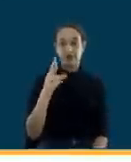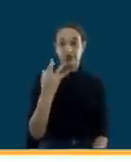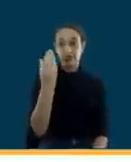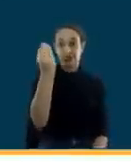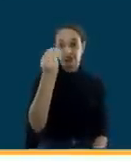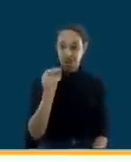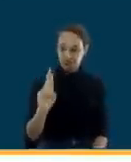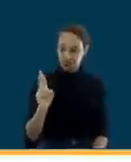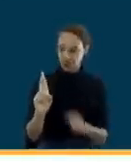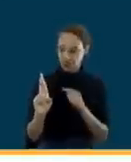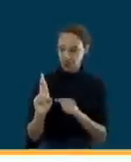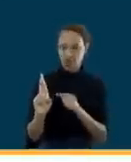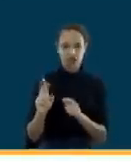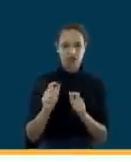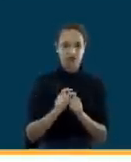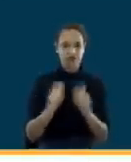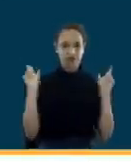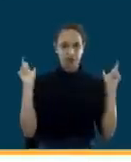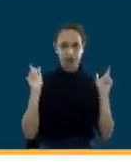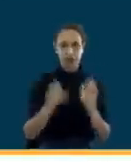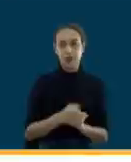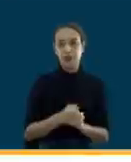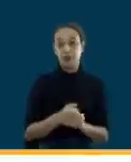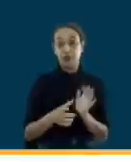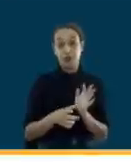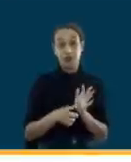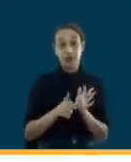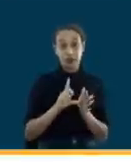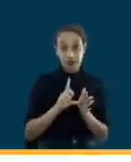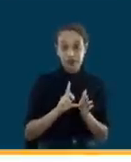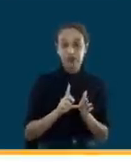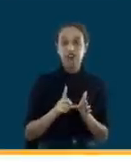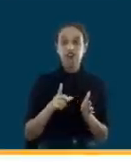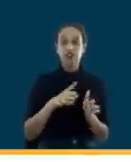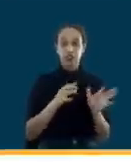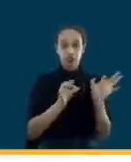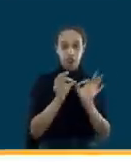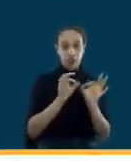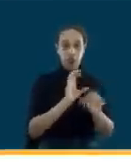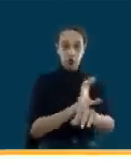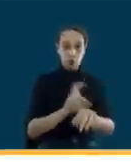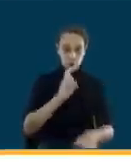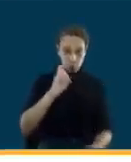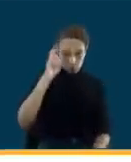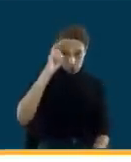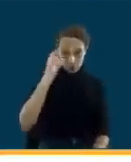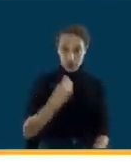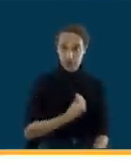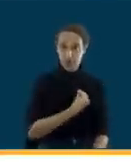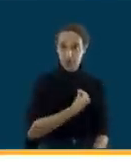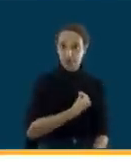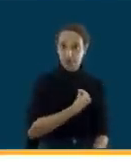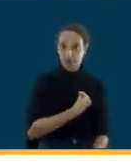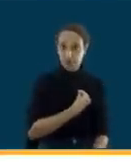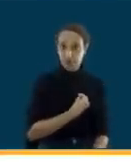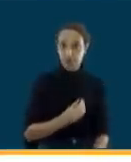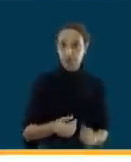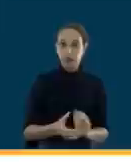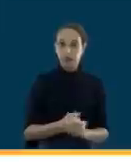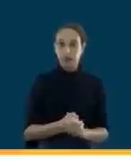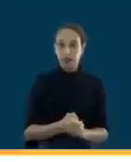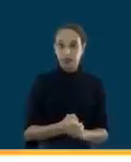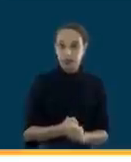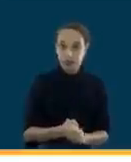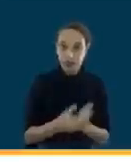volume, né? Antes disso, o programa Cultura Viva e os Pontos de Cultura foi o programa isoladamente que mais